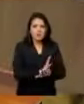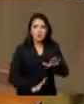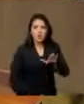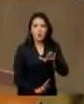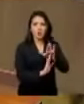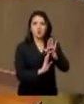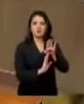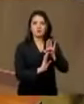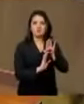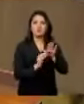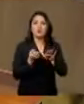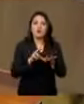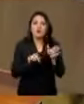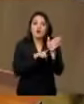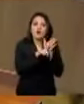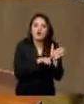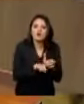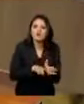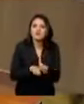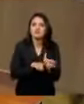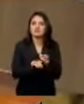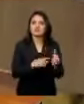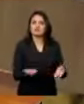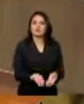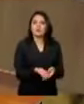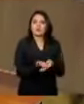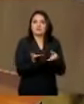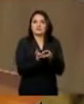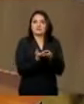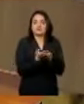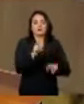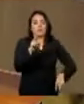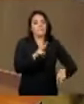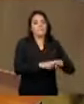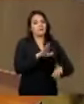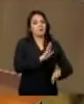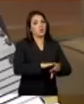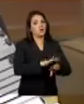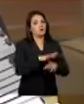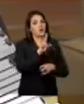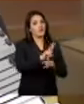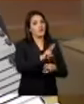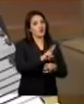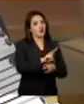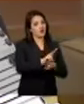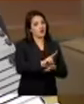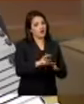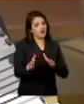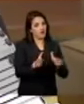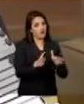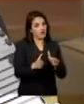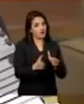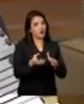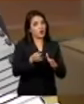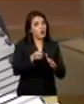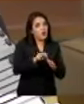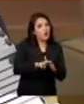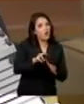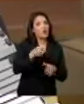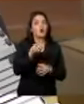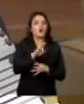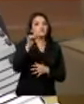do processo, em virtude de prisão temporária ou prisão preventiva. Diz